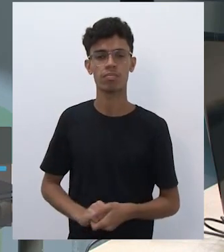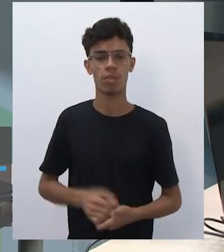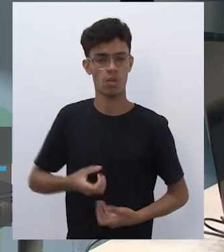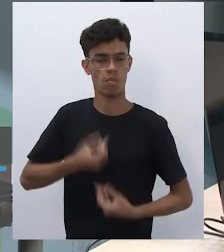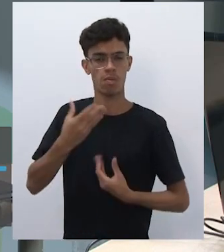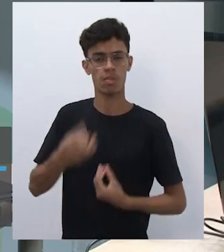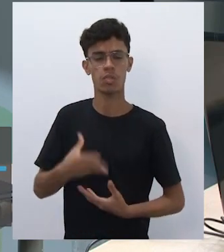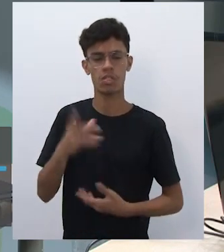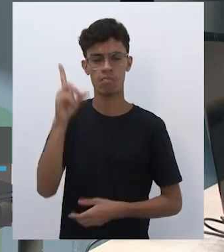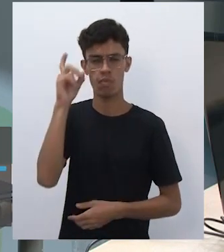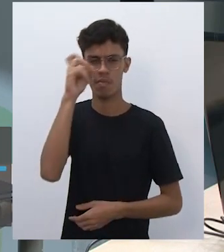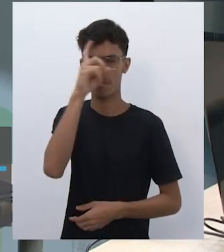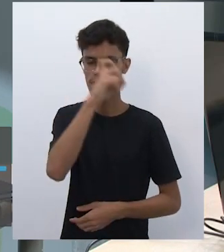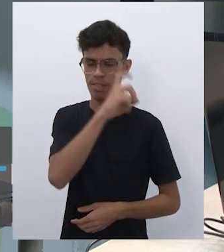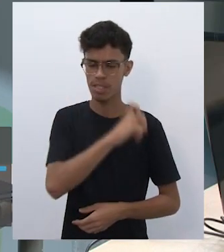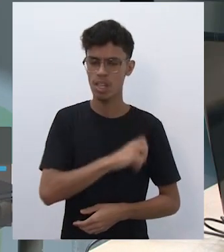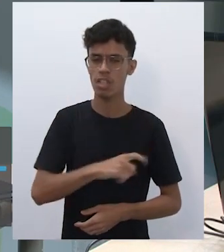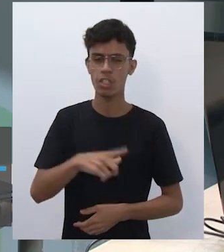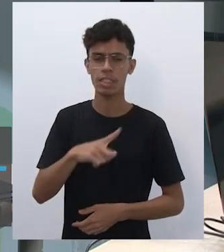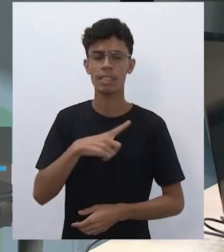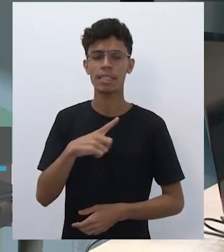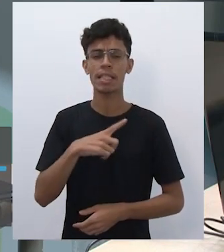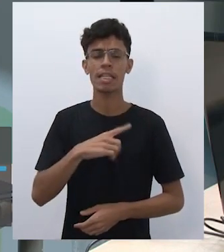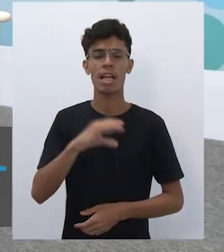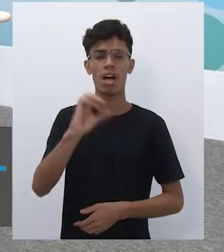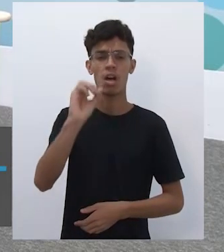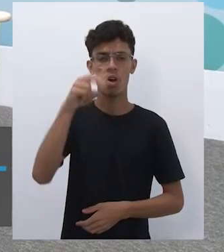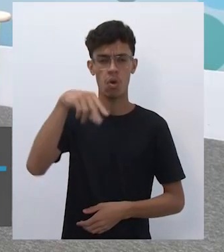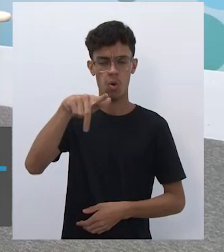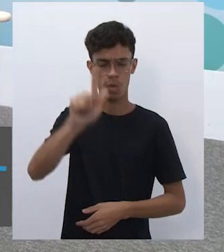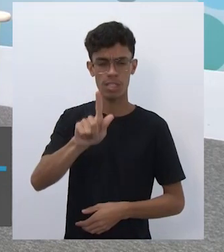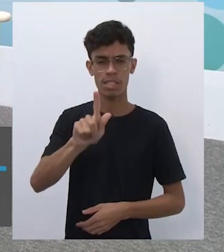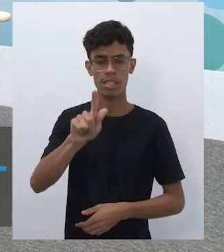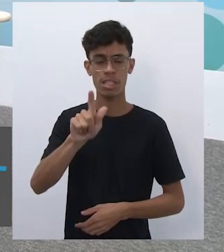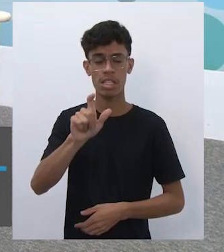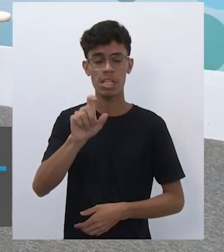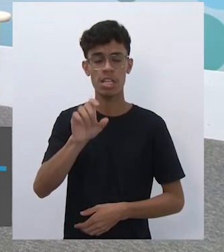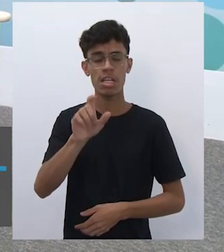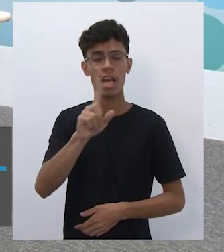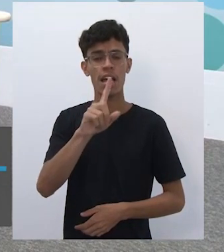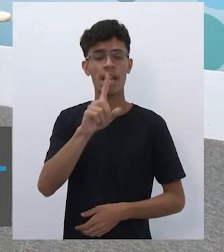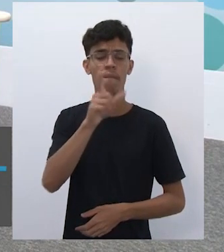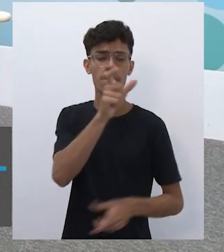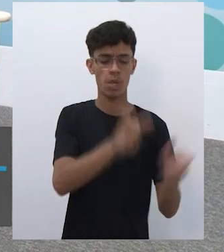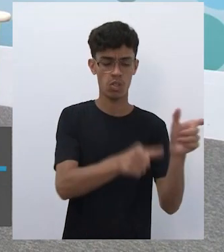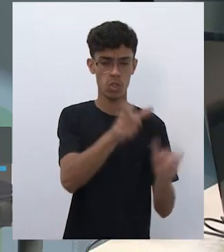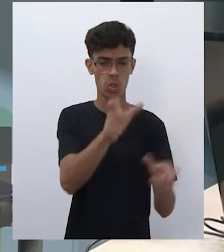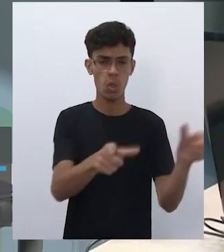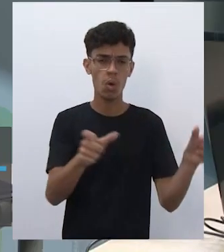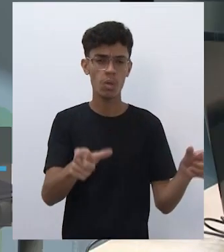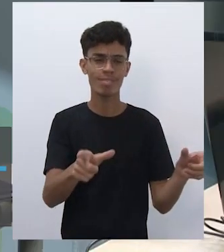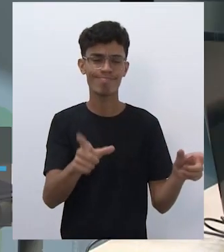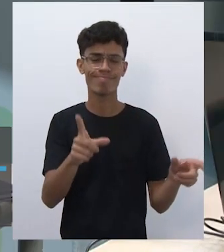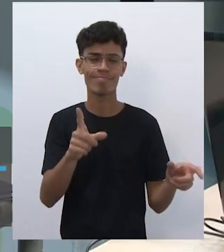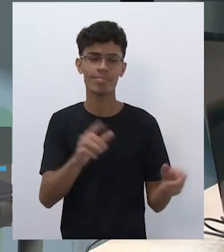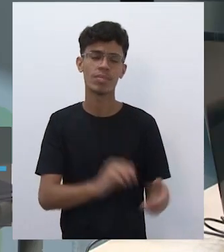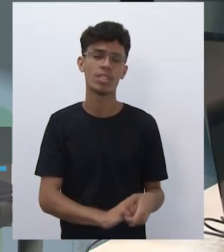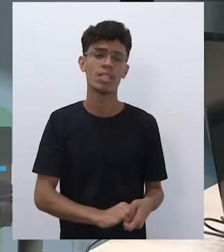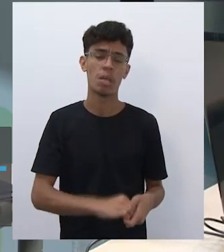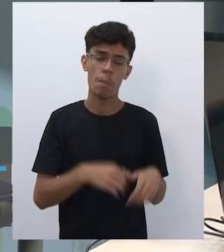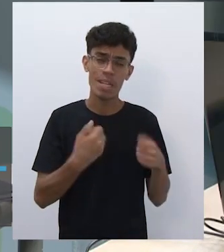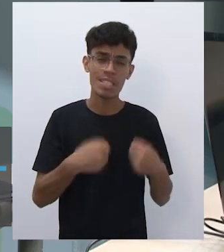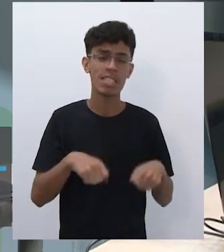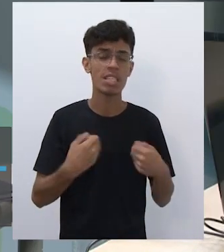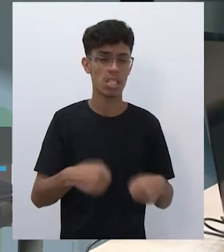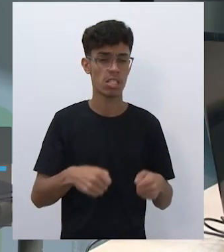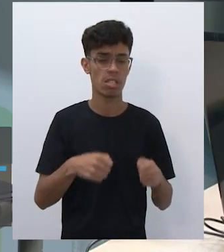das dificuldades das ONGs é a captação de recursos, professor Anderson. Eles não conseguem, às vezes, eles dependem, às vezes,